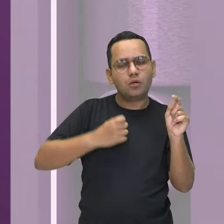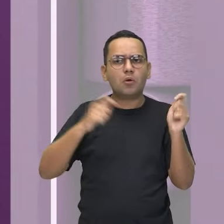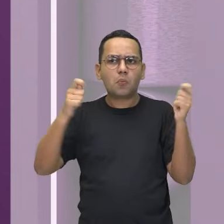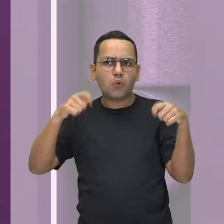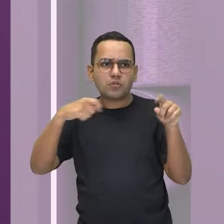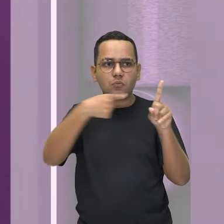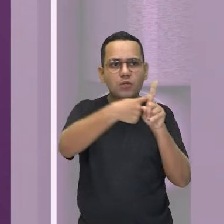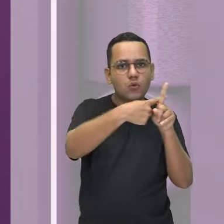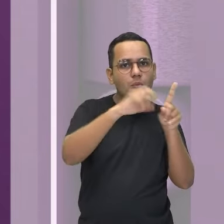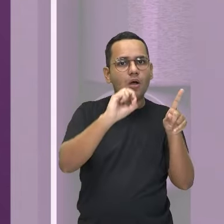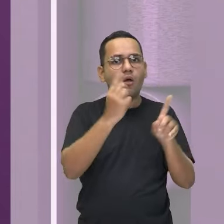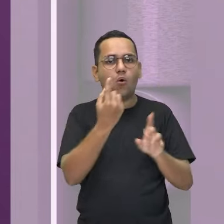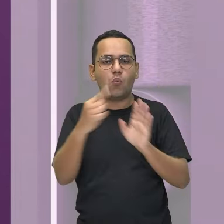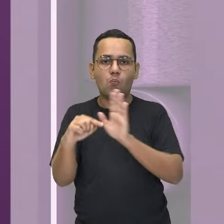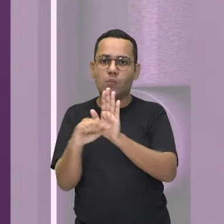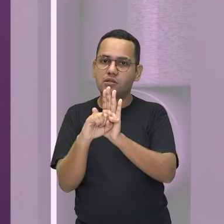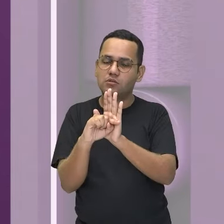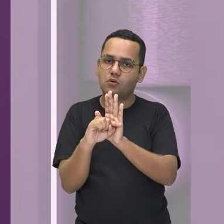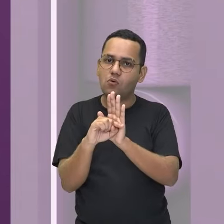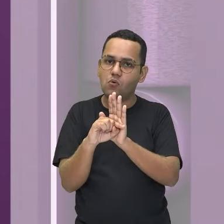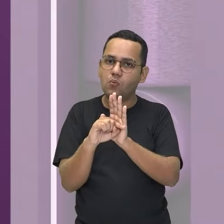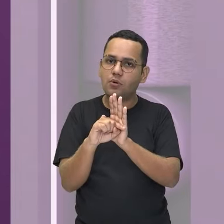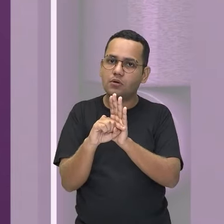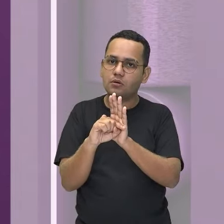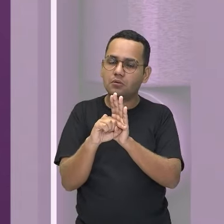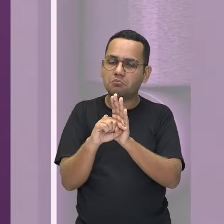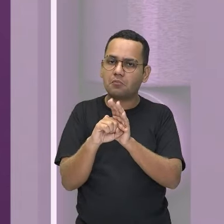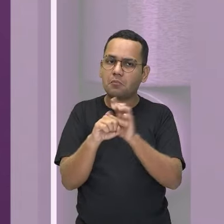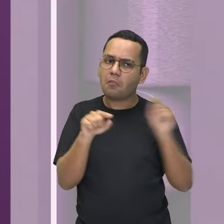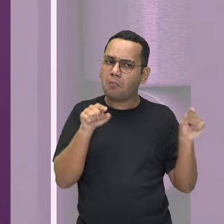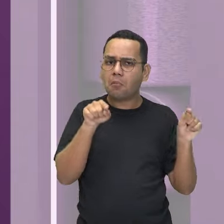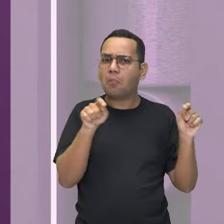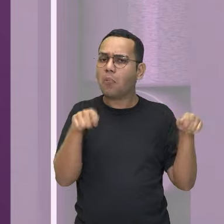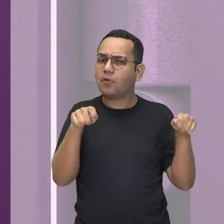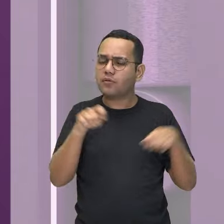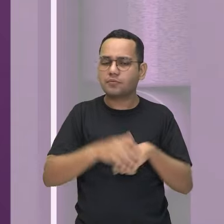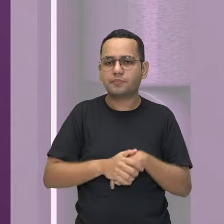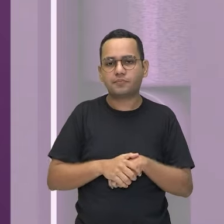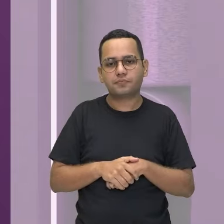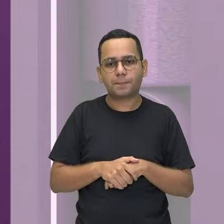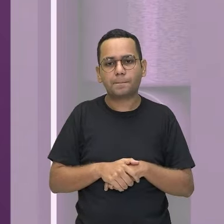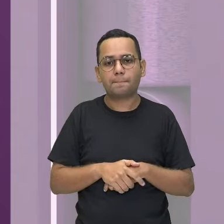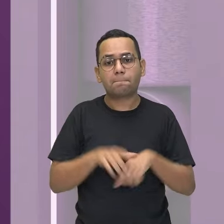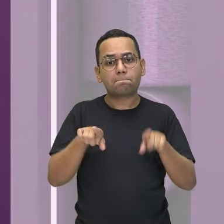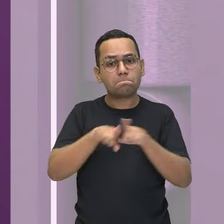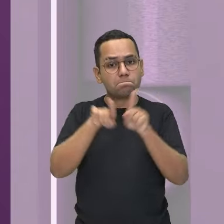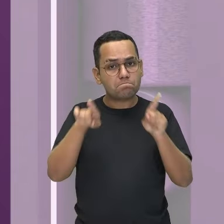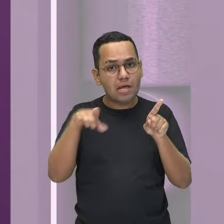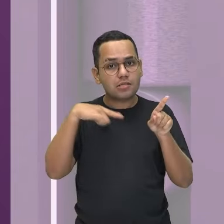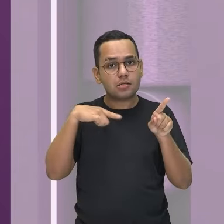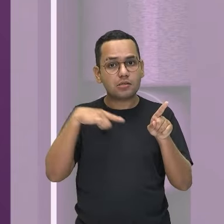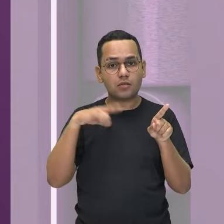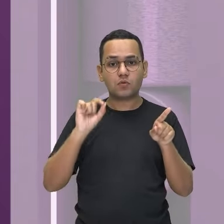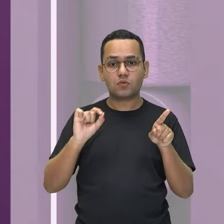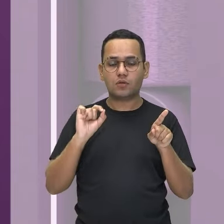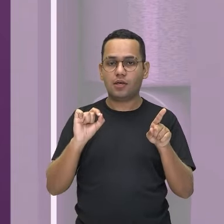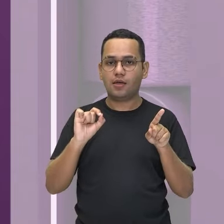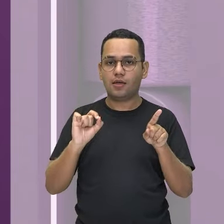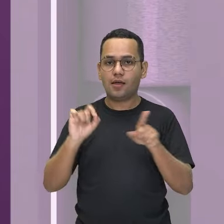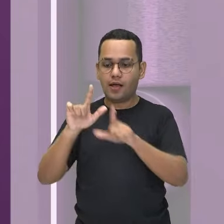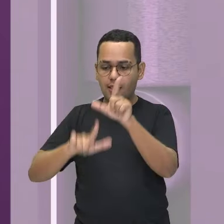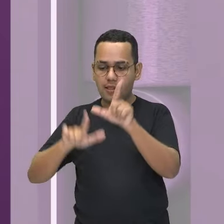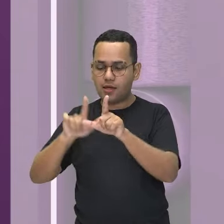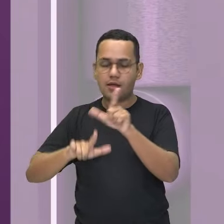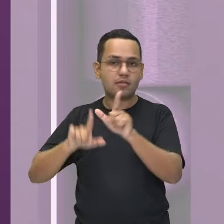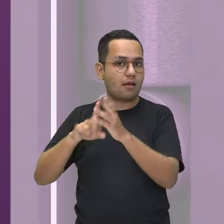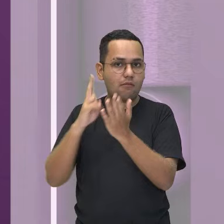ser uma adição ali, utilizando os coeficientes, mantendo a parte literal intacta, certo?